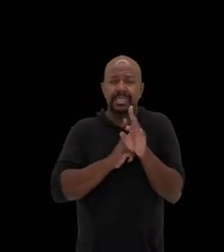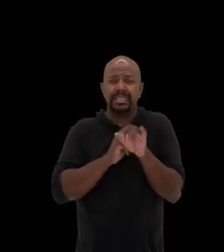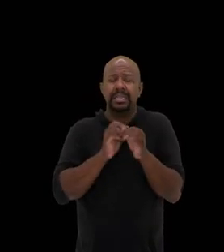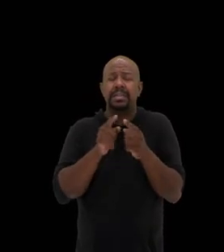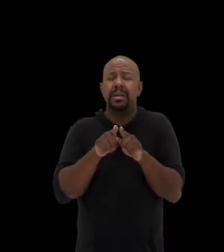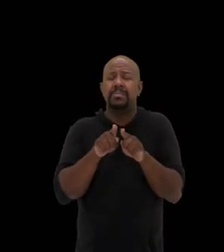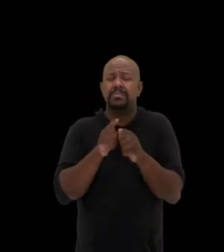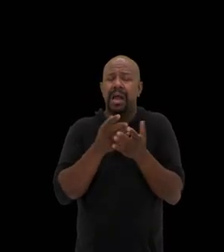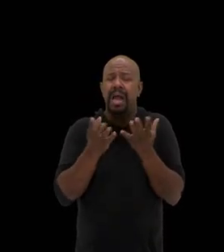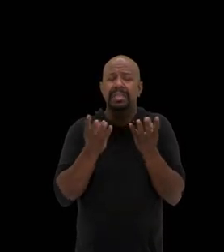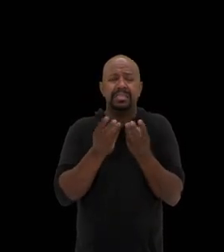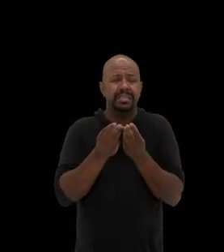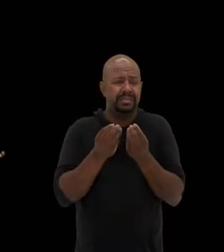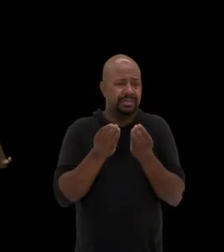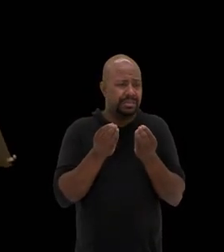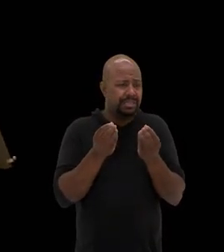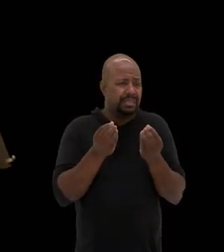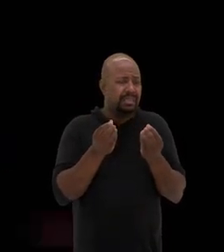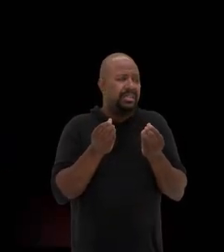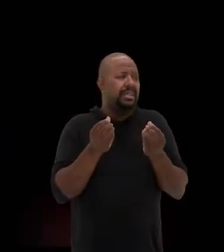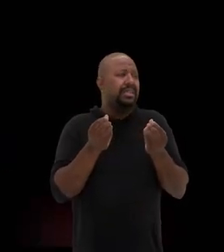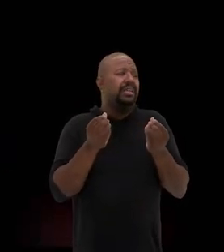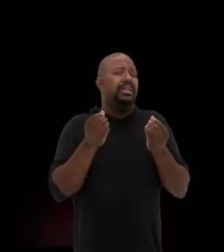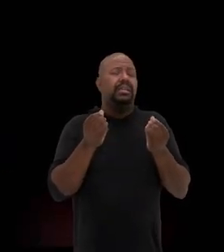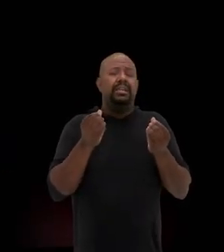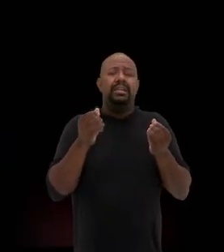perdeu. Abre as mãos no ar.